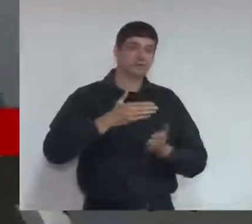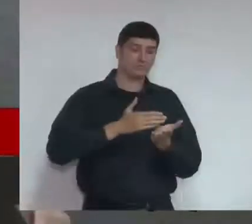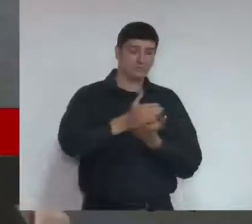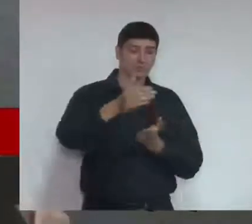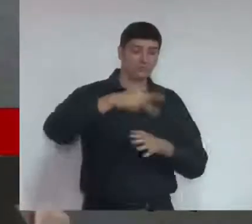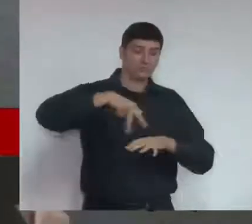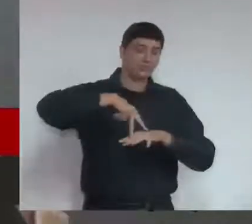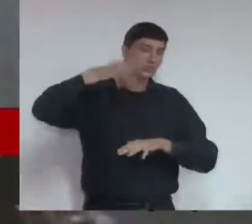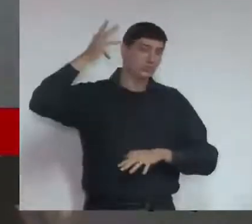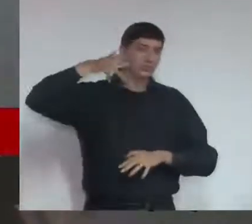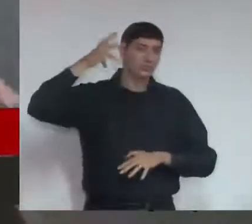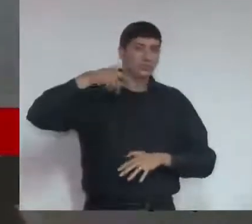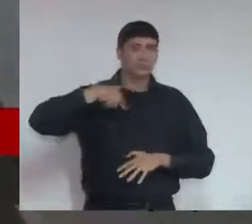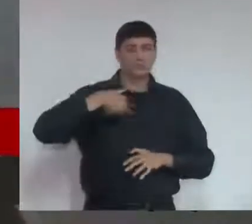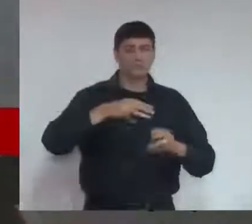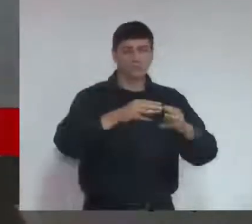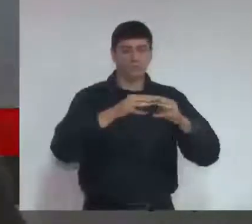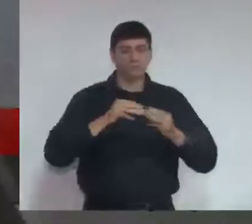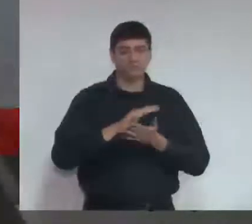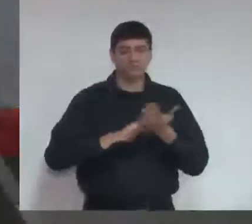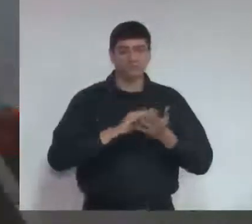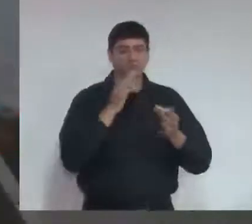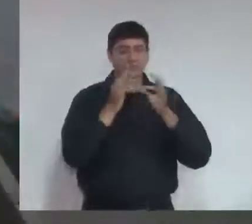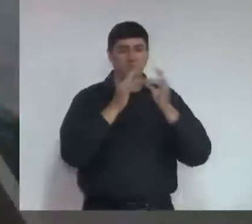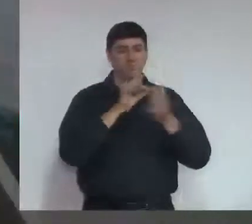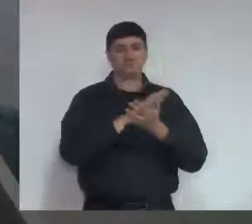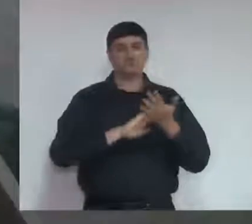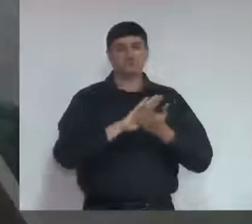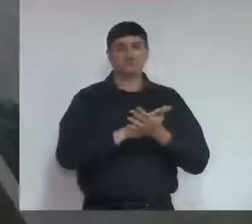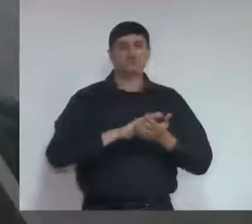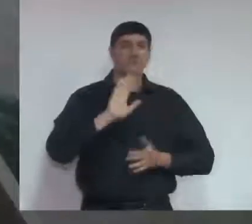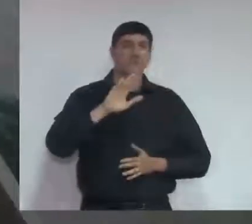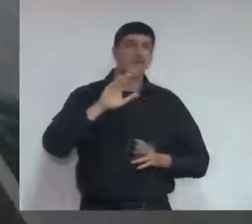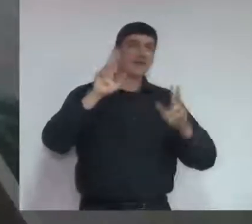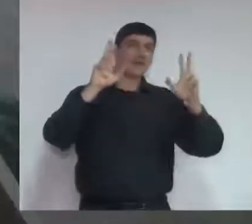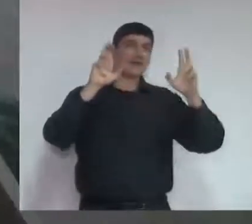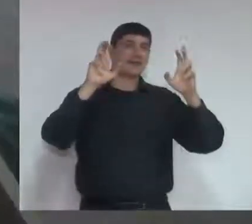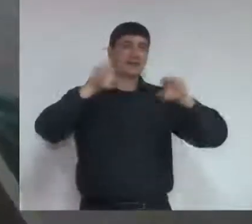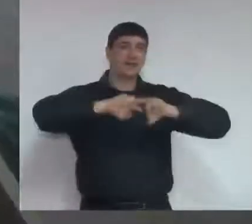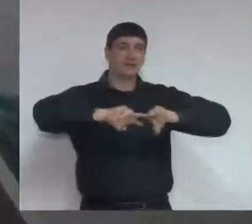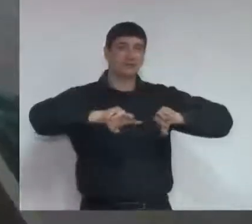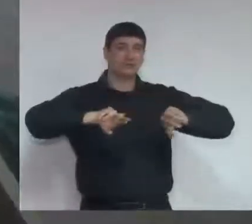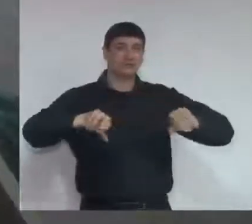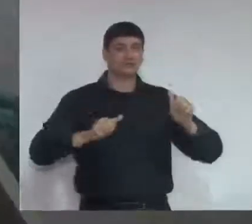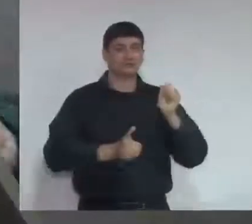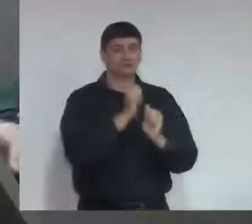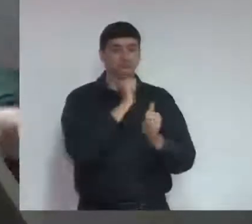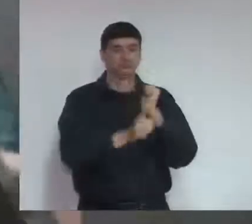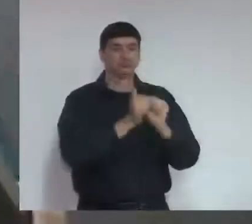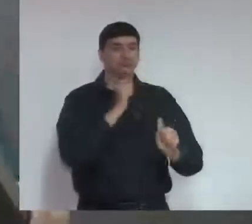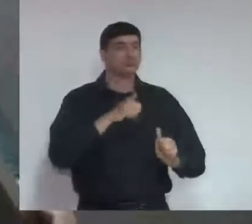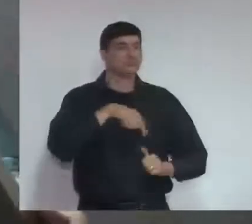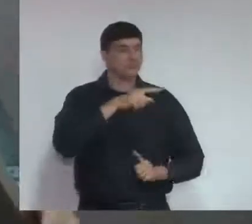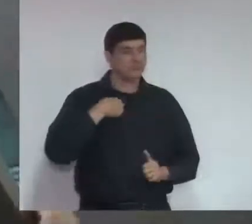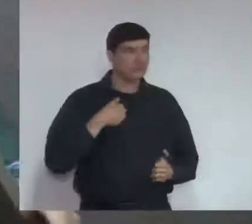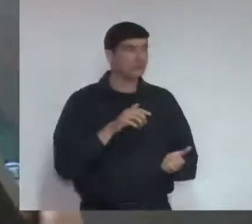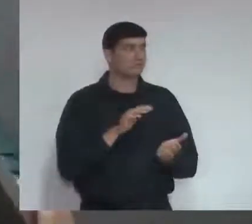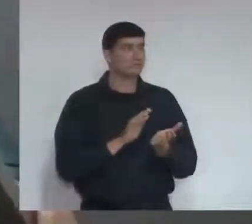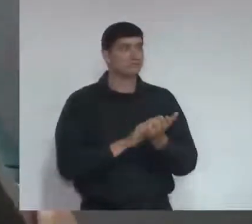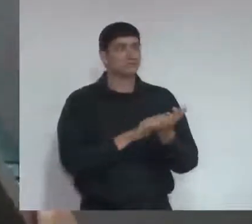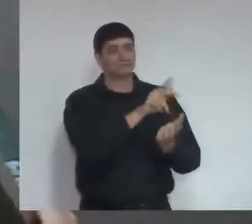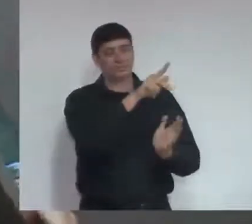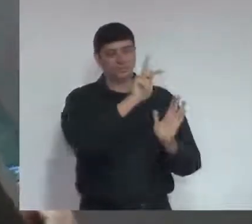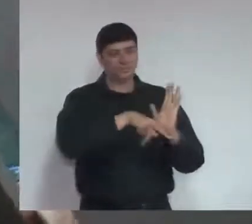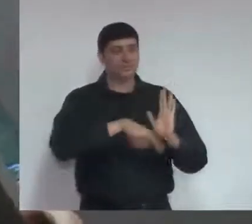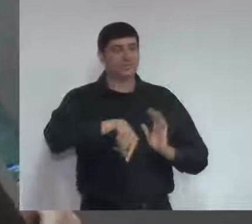manifestei nas moções, mas como o tema vai girar um pouco em torno da questão do esporte, dar os parabéns também para o projeto